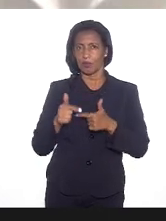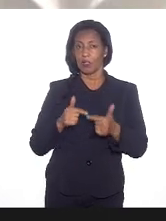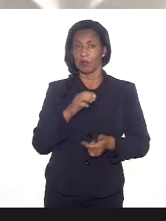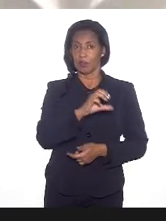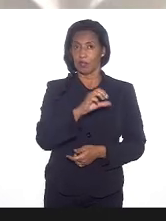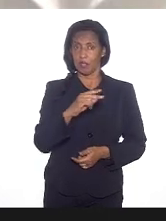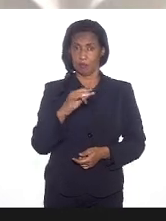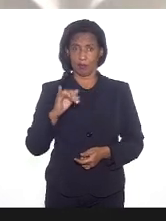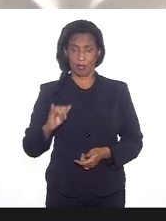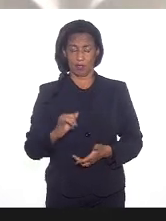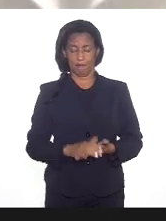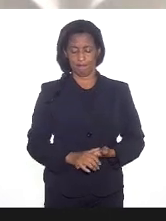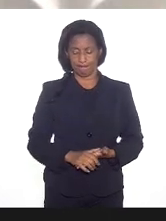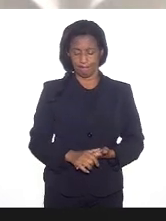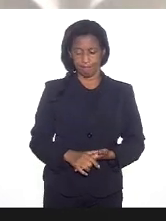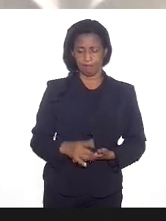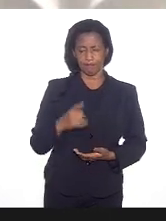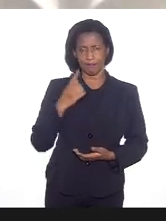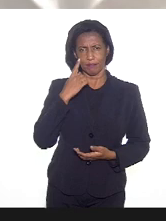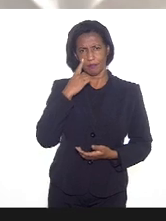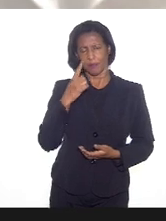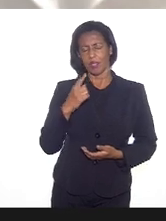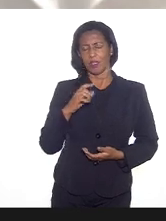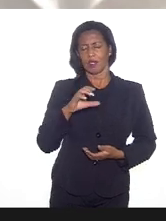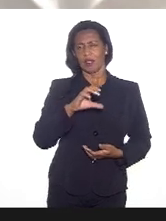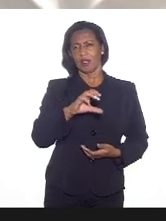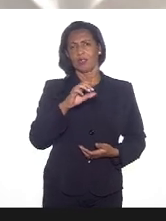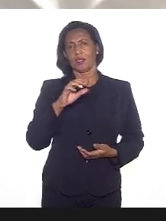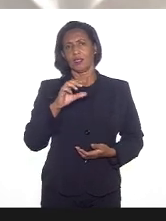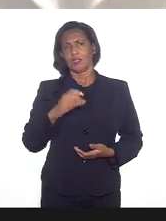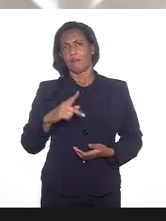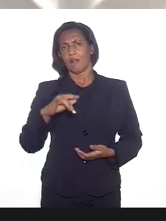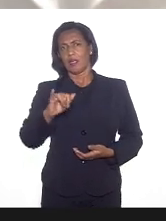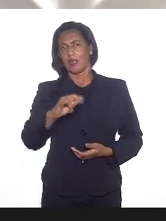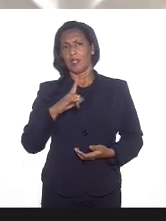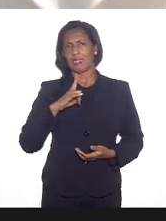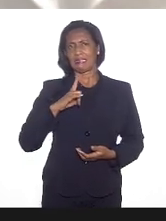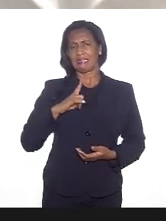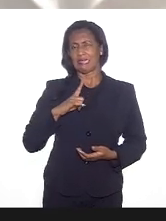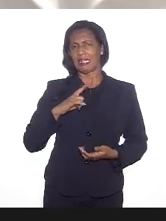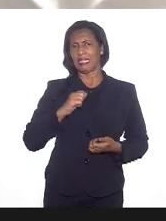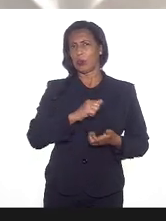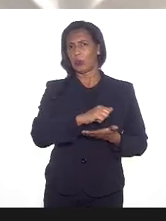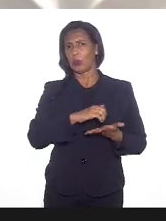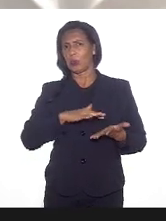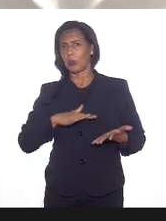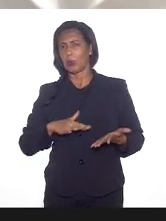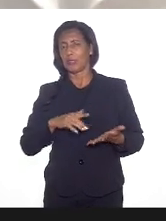CPI. E eu considero que essa CPI tem algumas características que